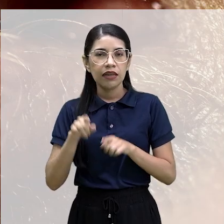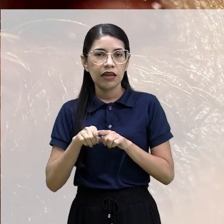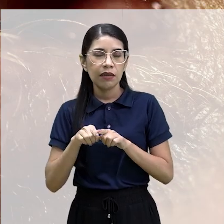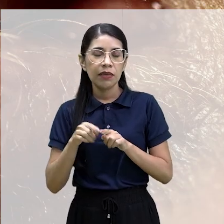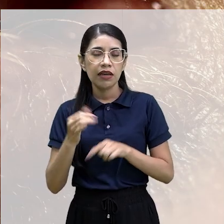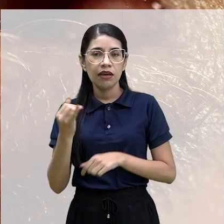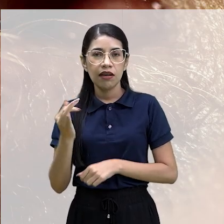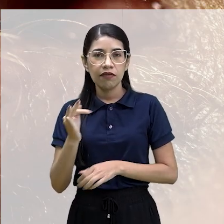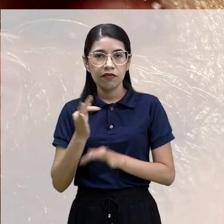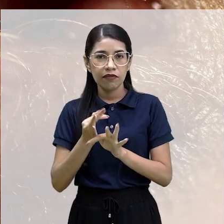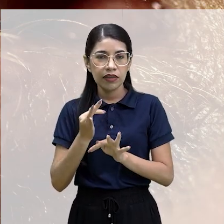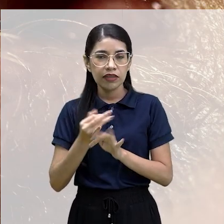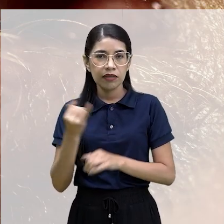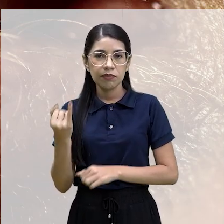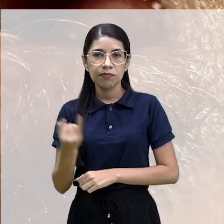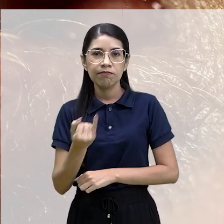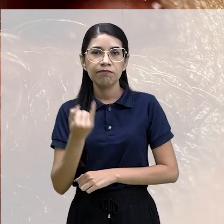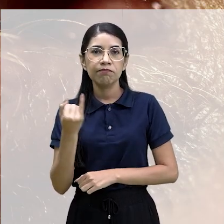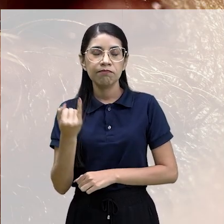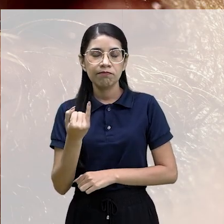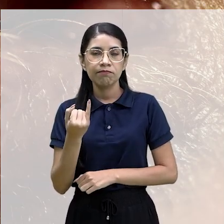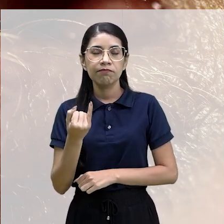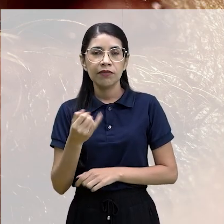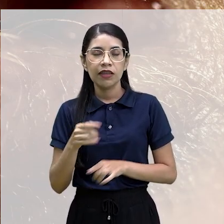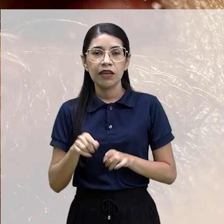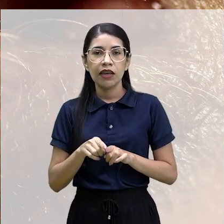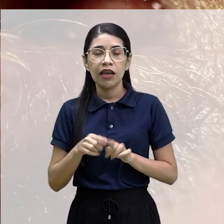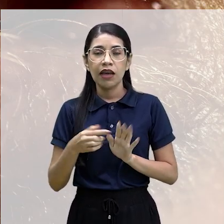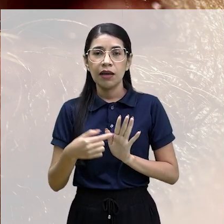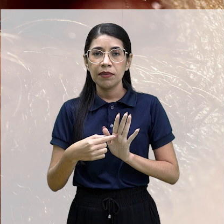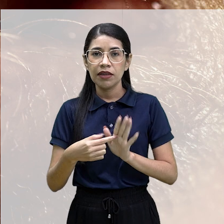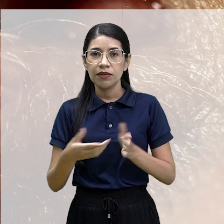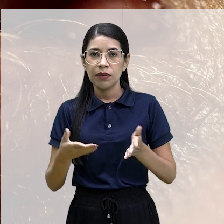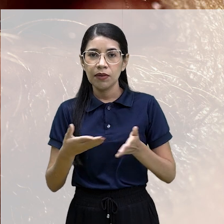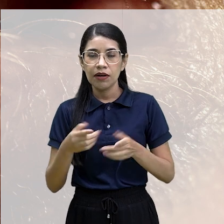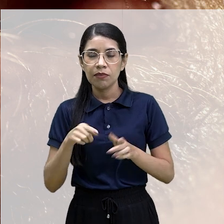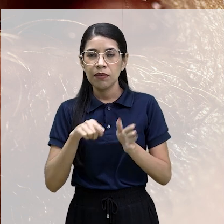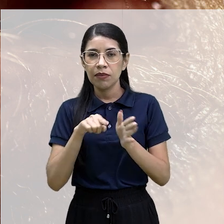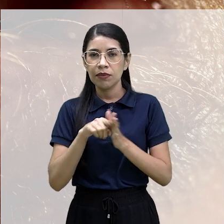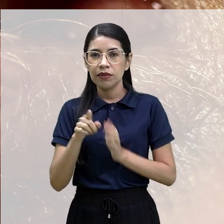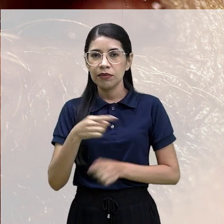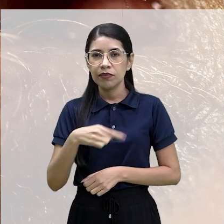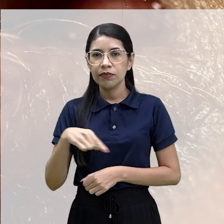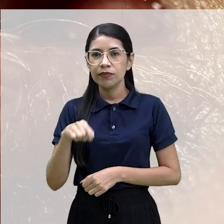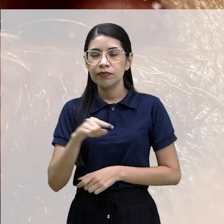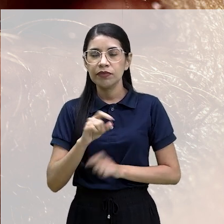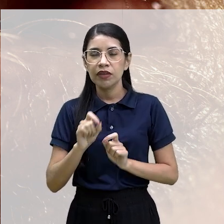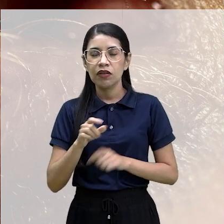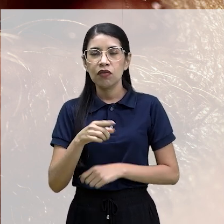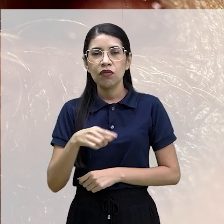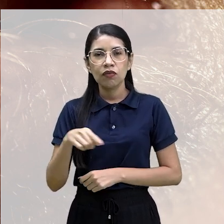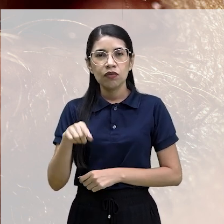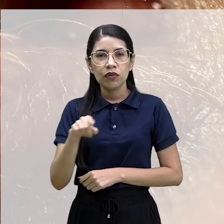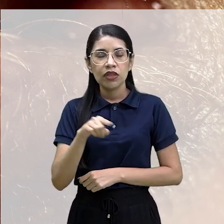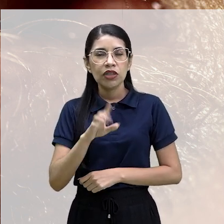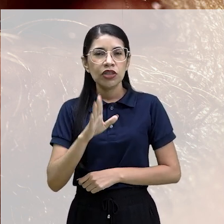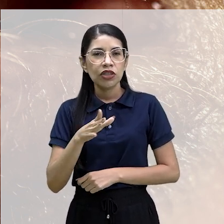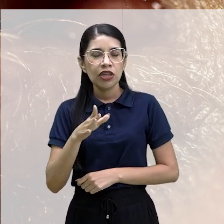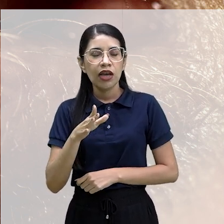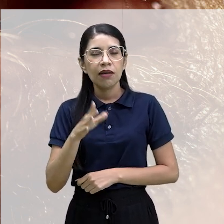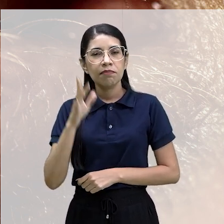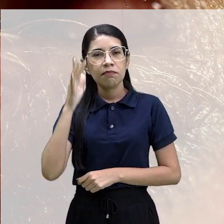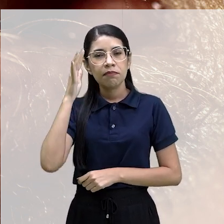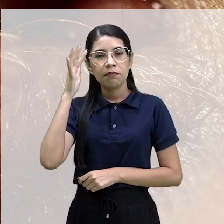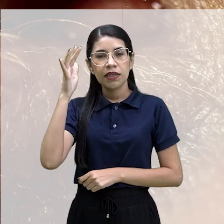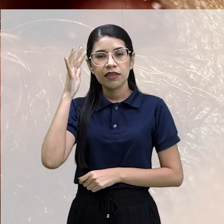é importante. Vocês, trago aqui esse questionamento. Vocês já pararam